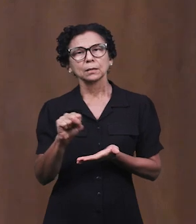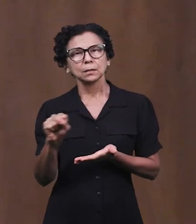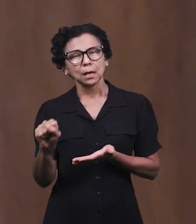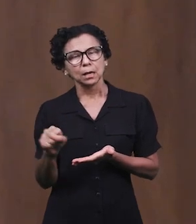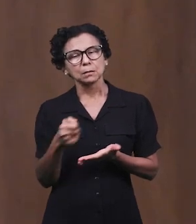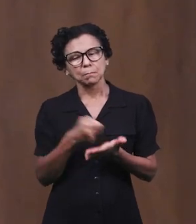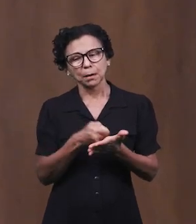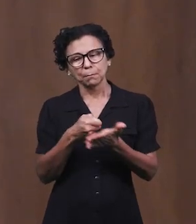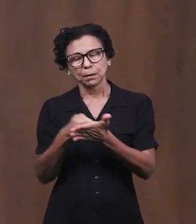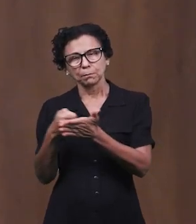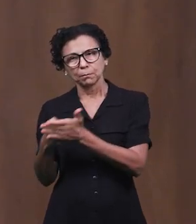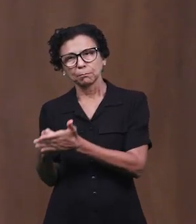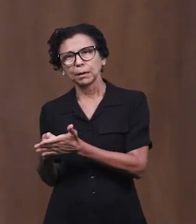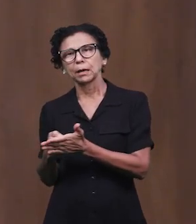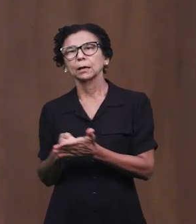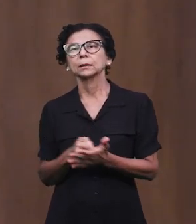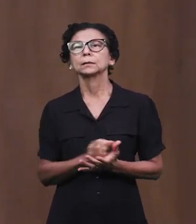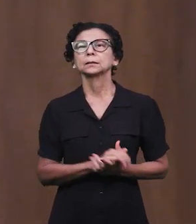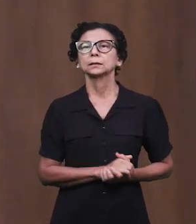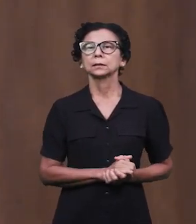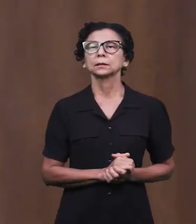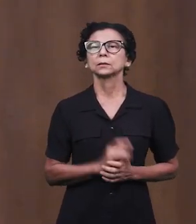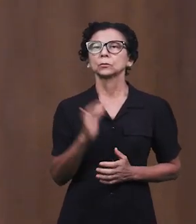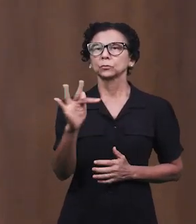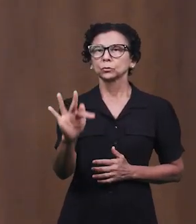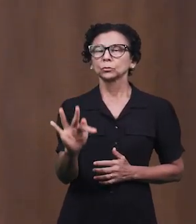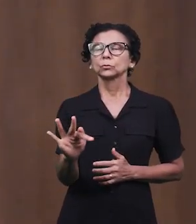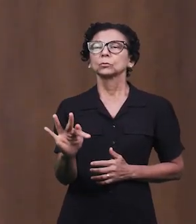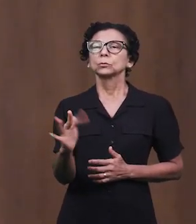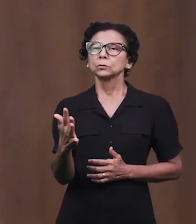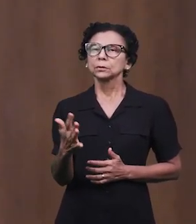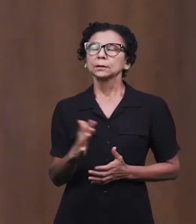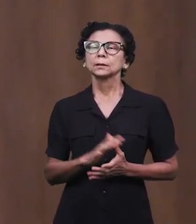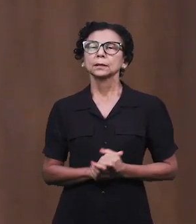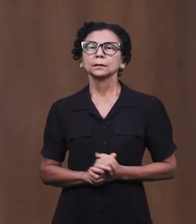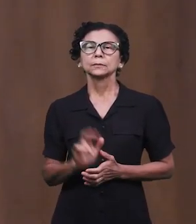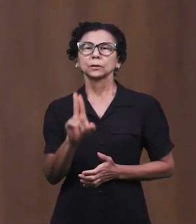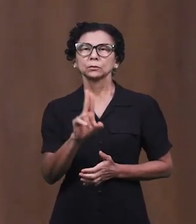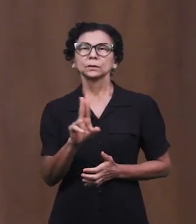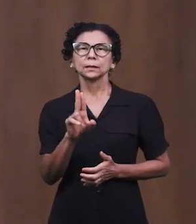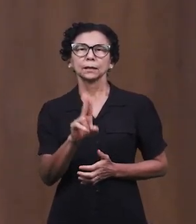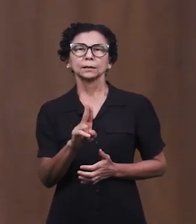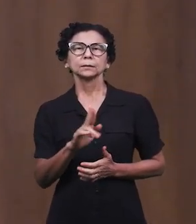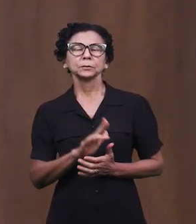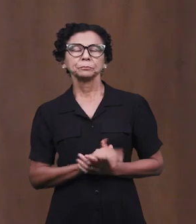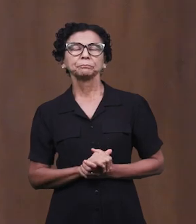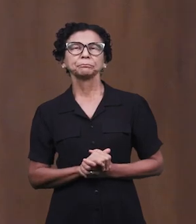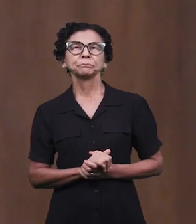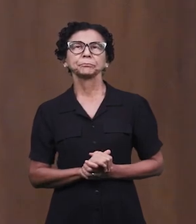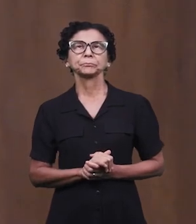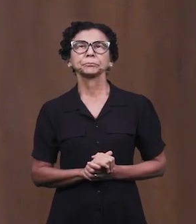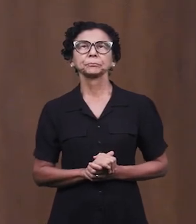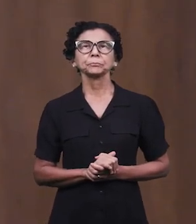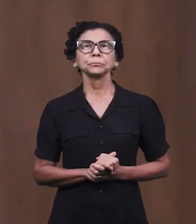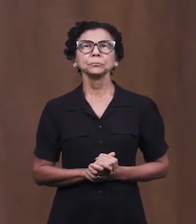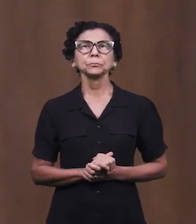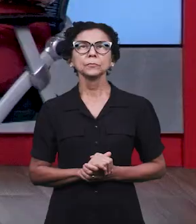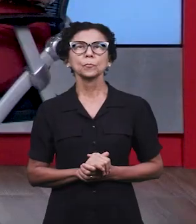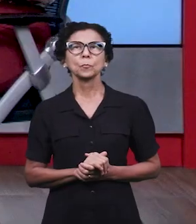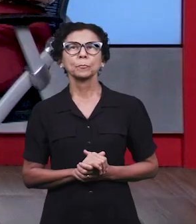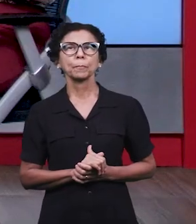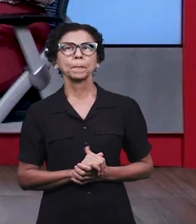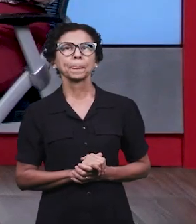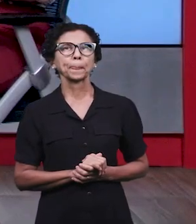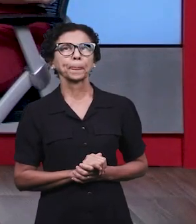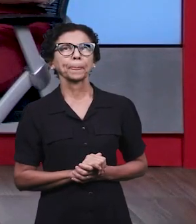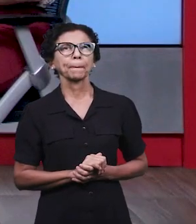Futuramente, né, você vai utilizar desse benefício. Doutora, em sua experiência profissional, quais